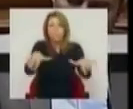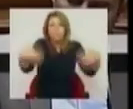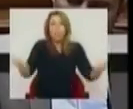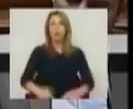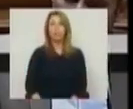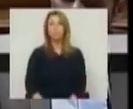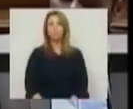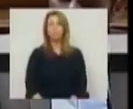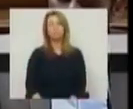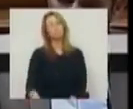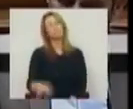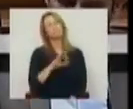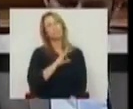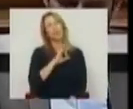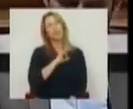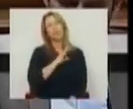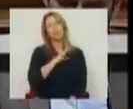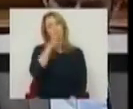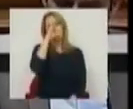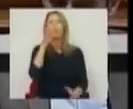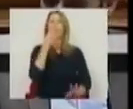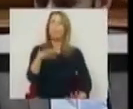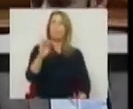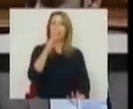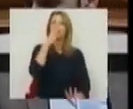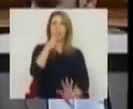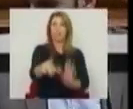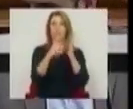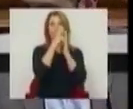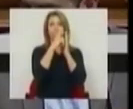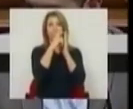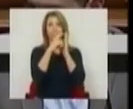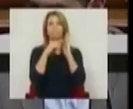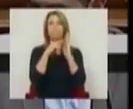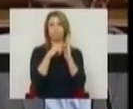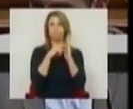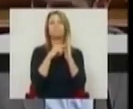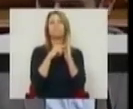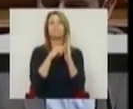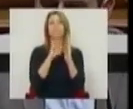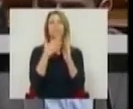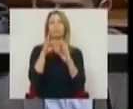põe como, o que o Partido Socialista põe como enunciado do Programa